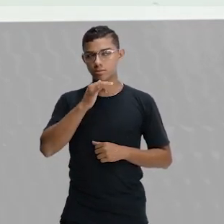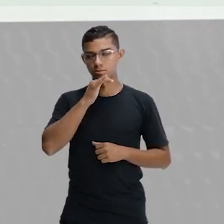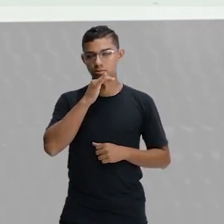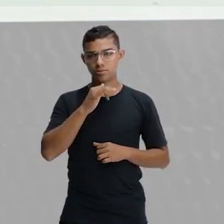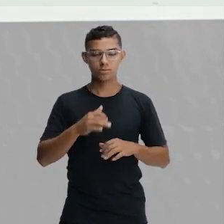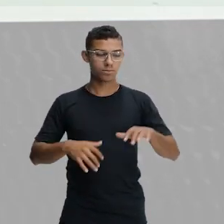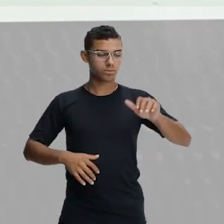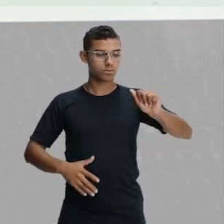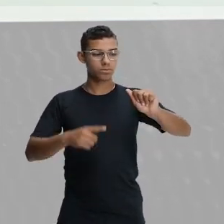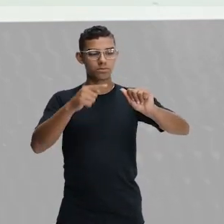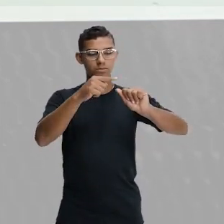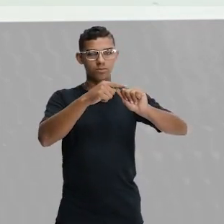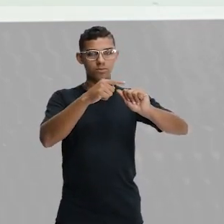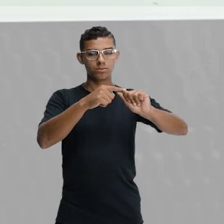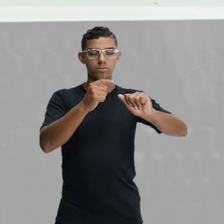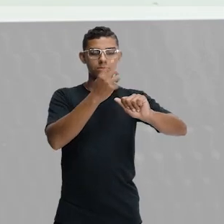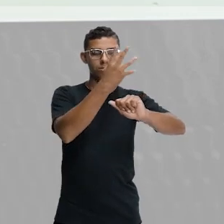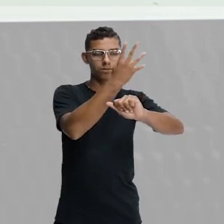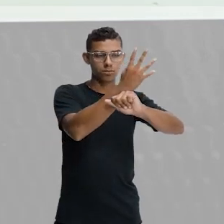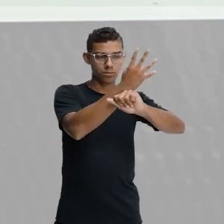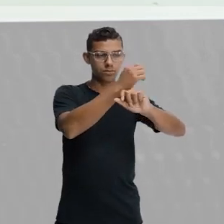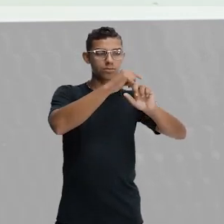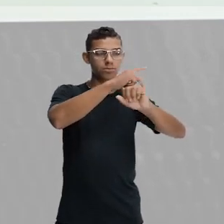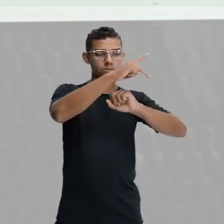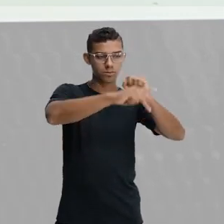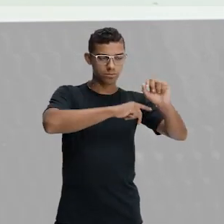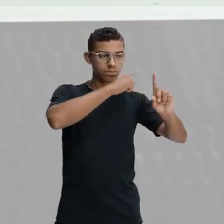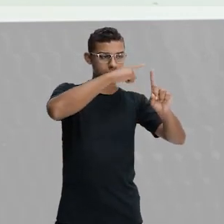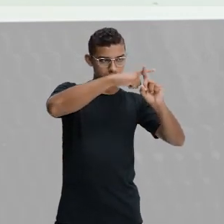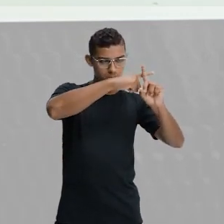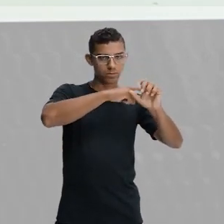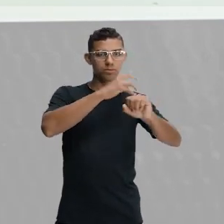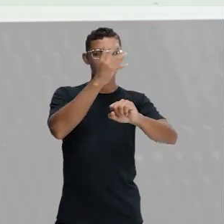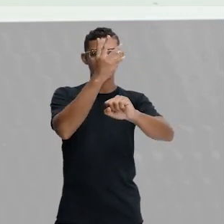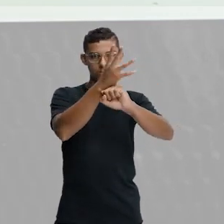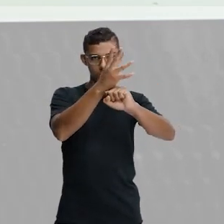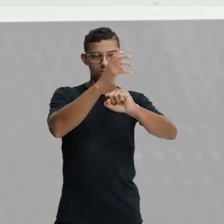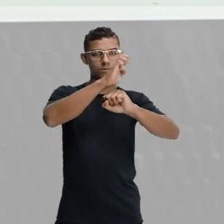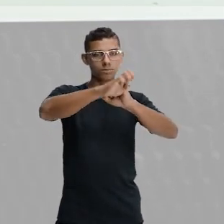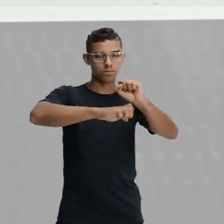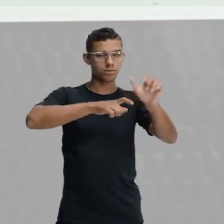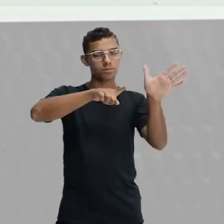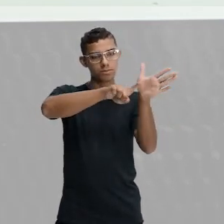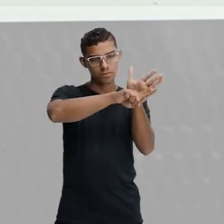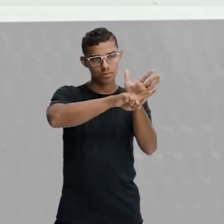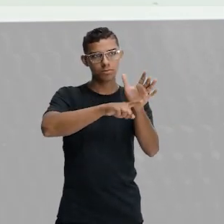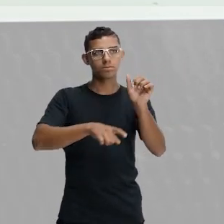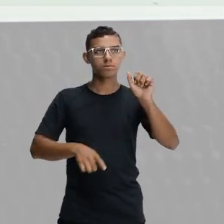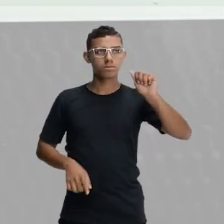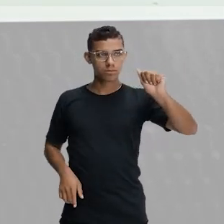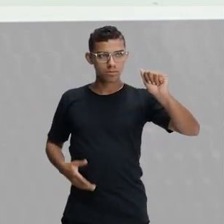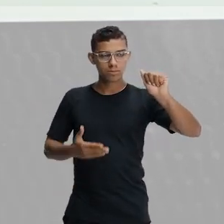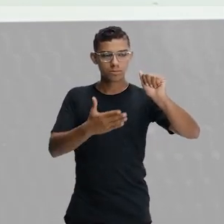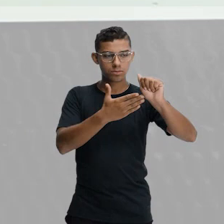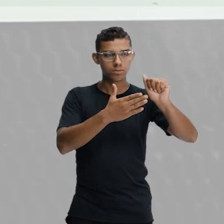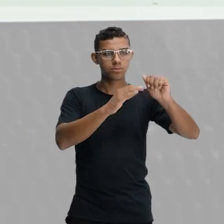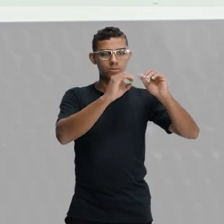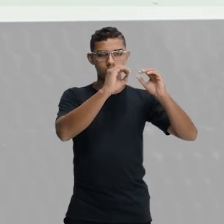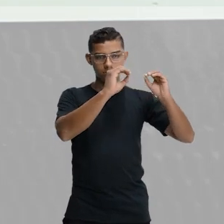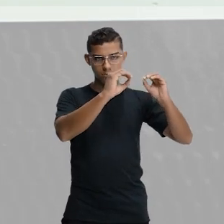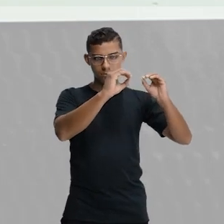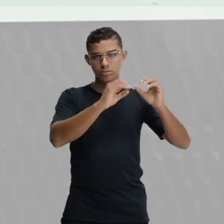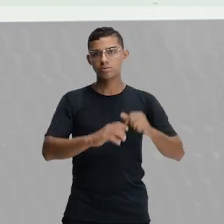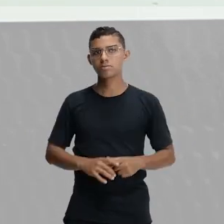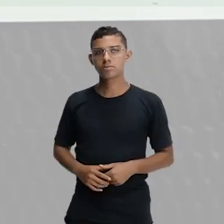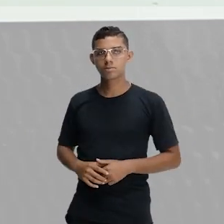6 negativas, certo? Então, o corpo A, ele é um corpo neutro, vamos botar aqui agora 0,